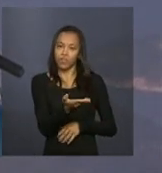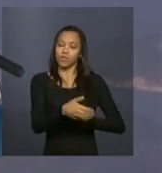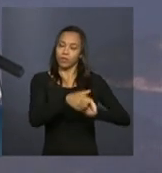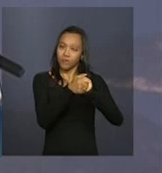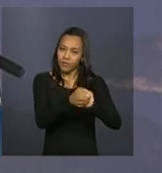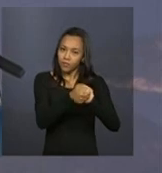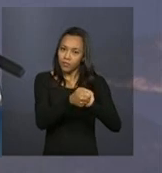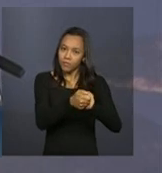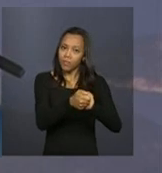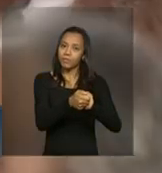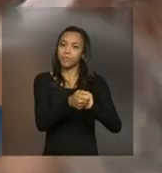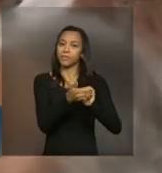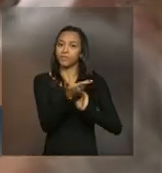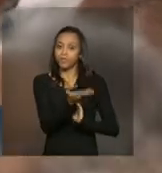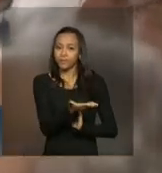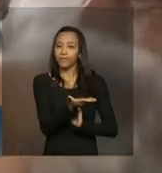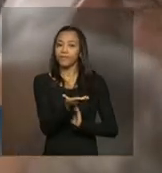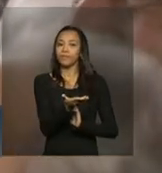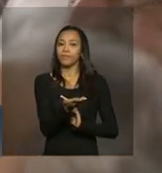cumprimentando Arraes.